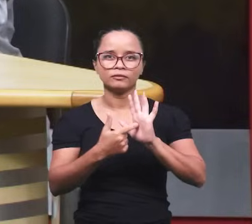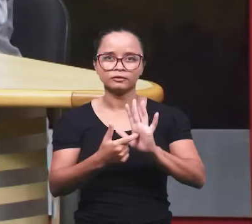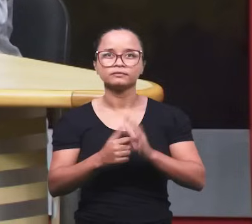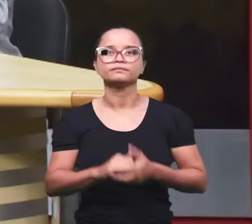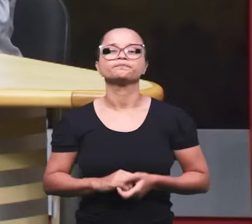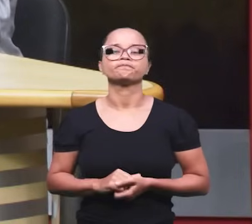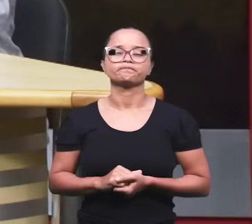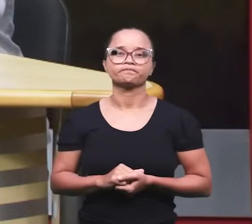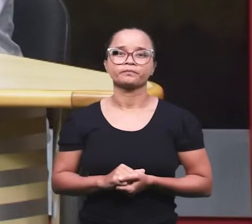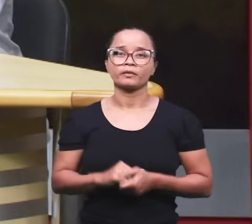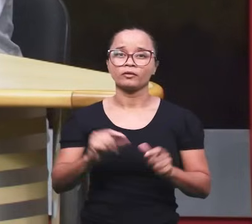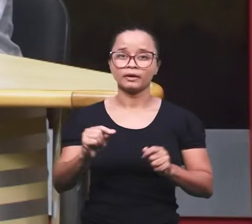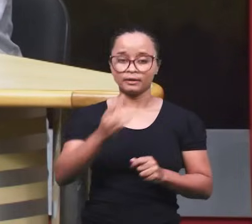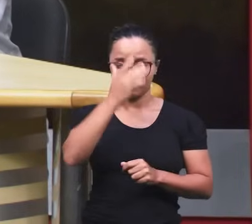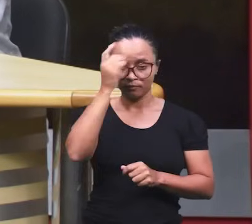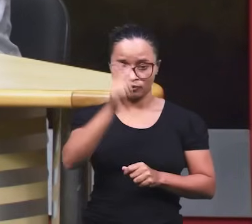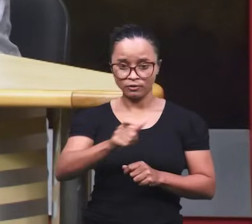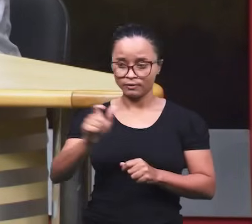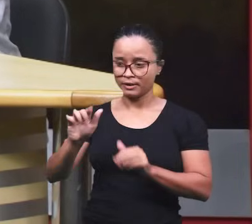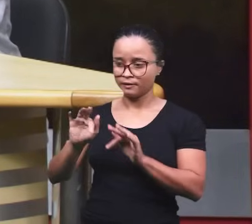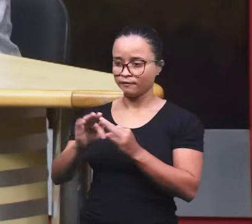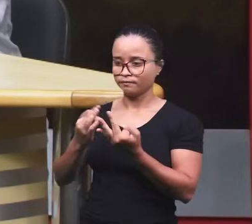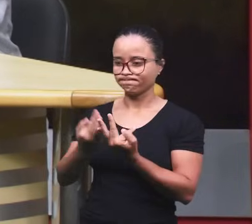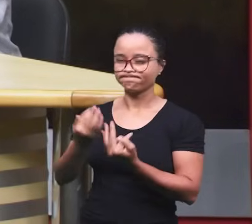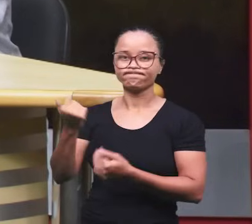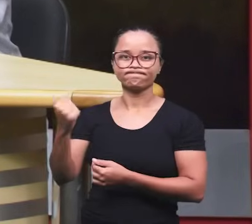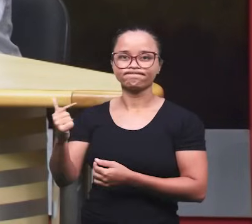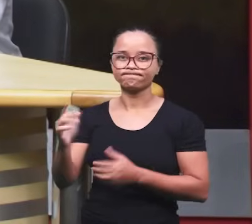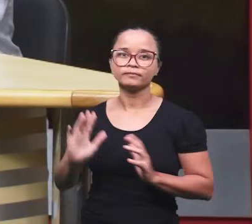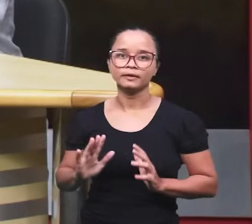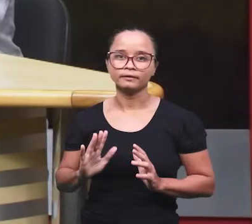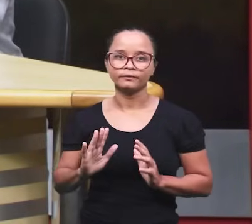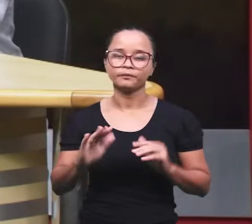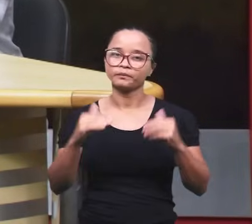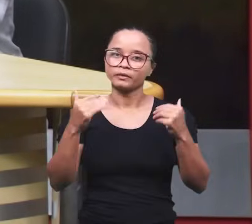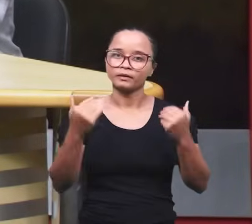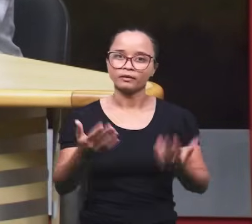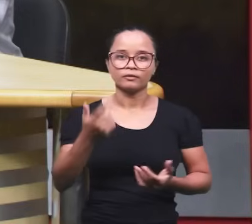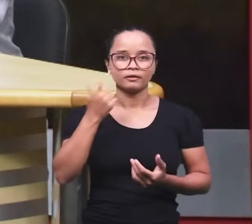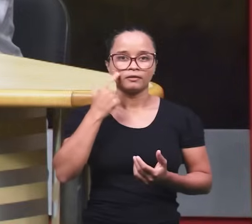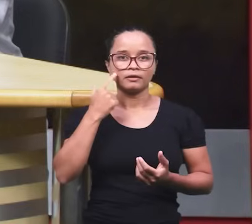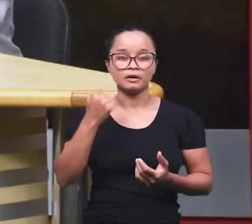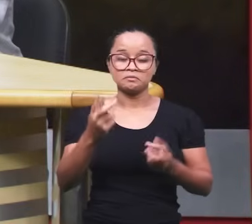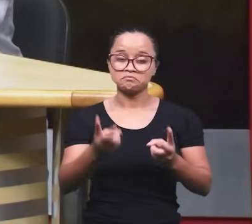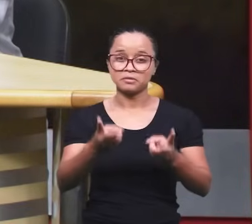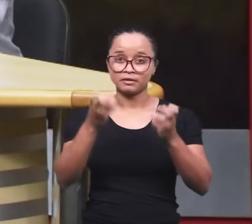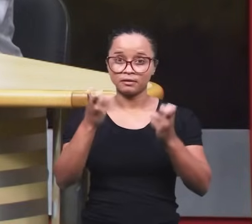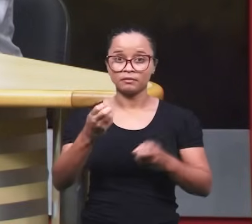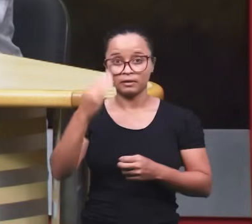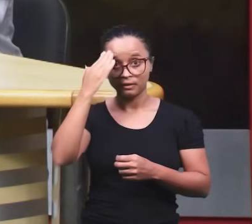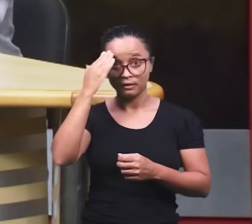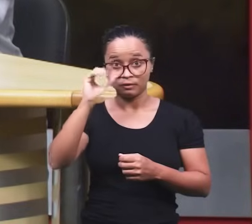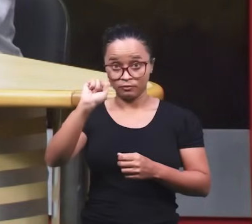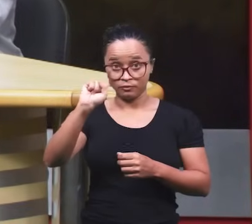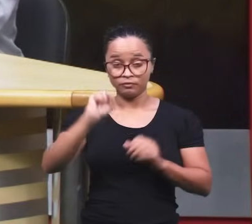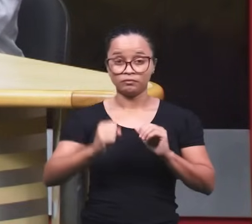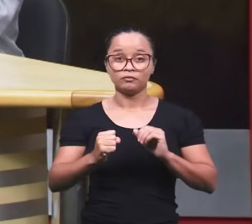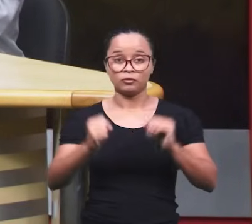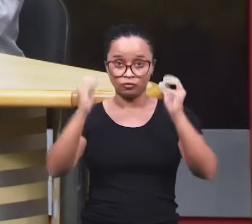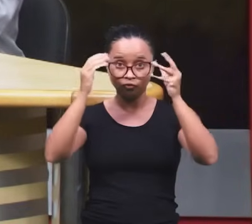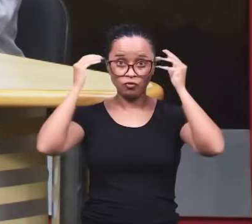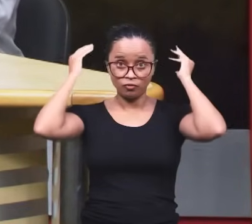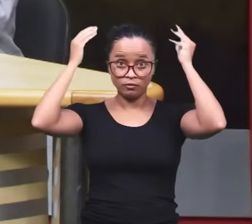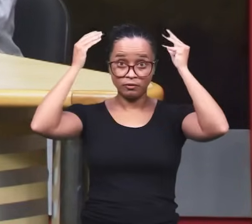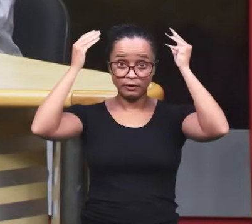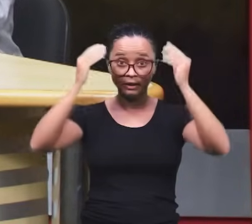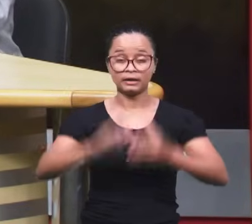dos órfãos né então o que a gente percebe aqui é que essa palavra né de de Salomão n do Rei